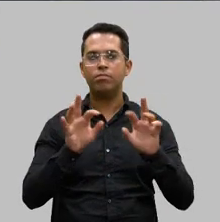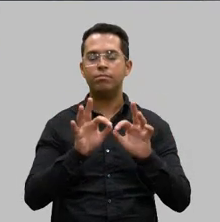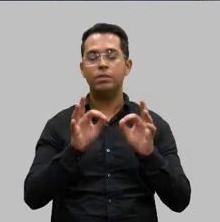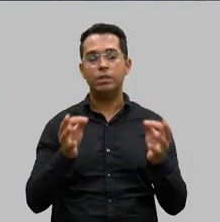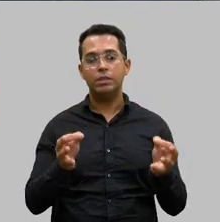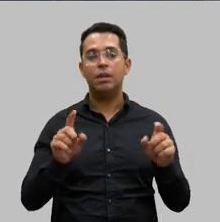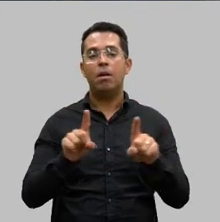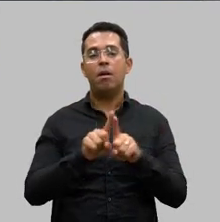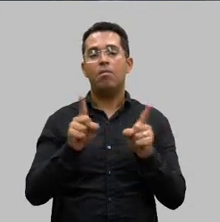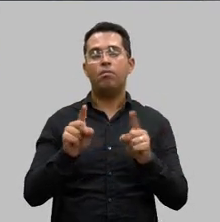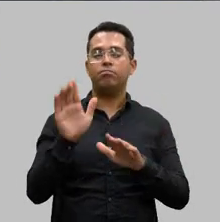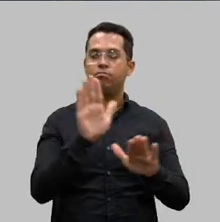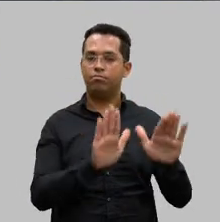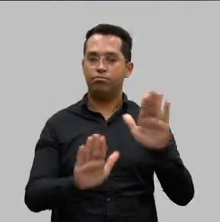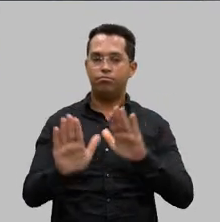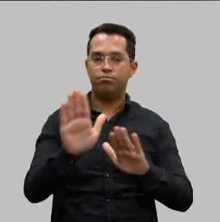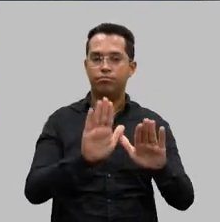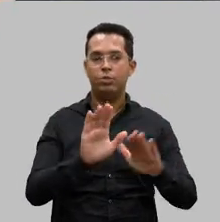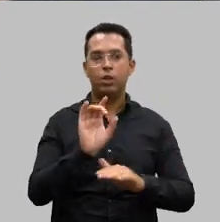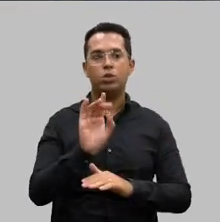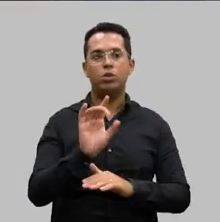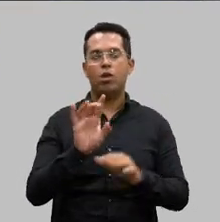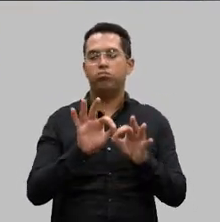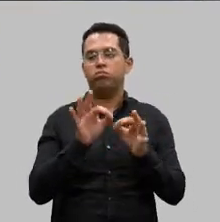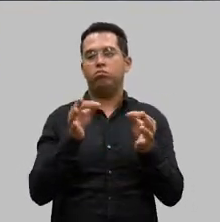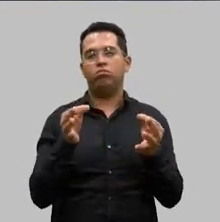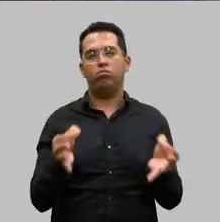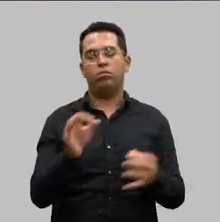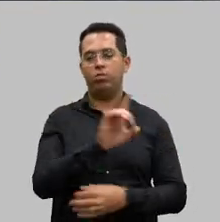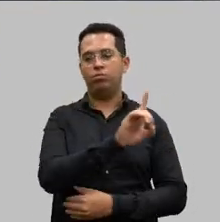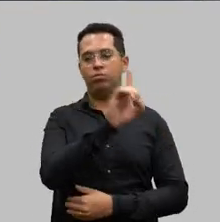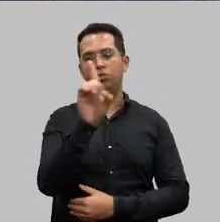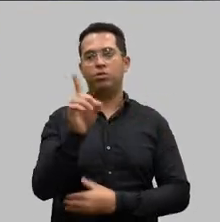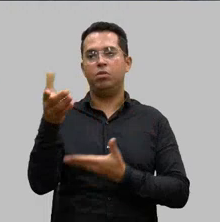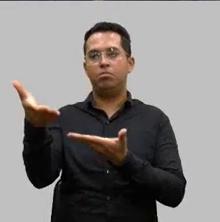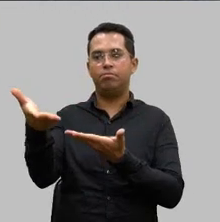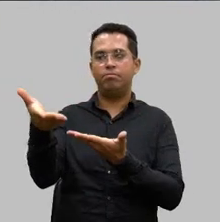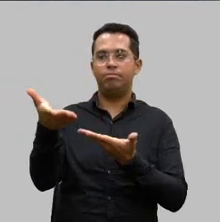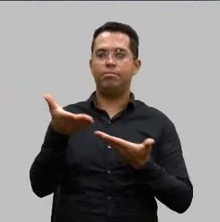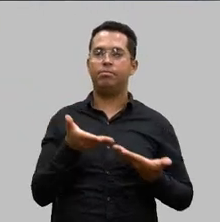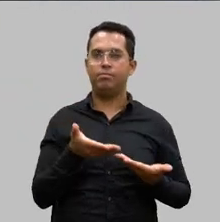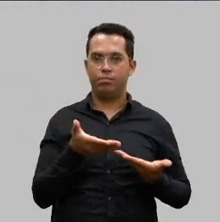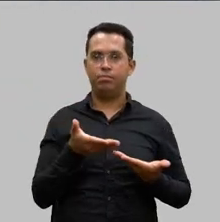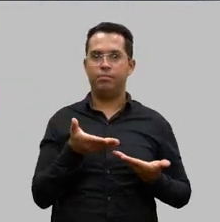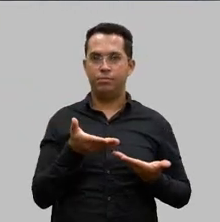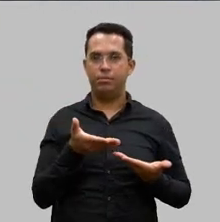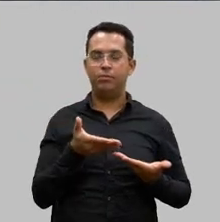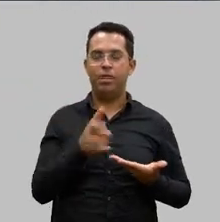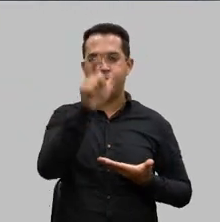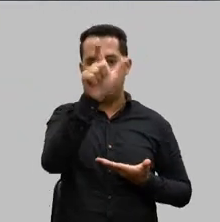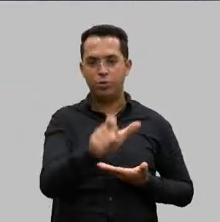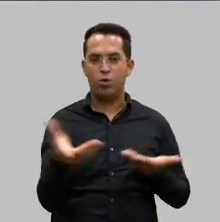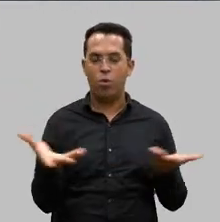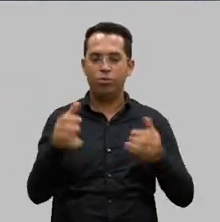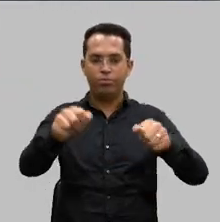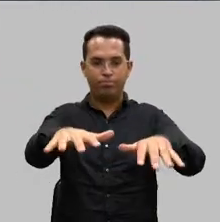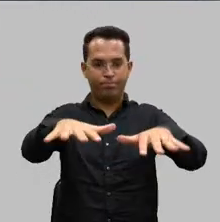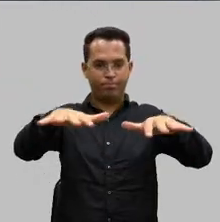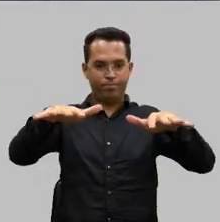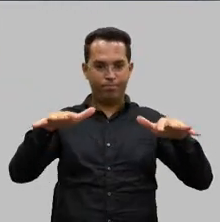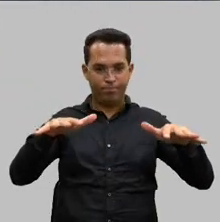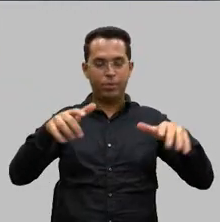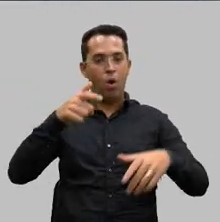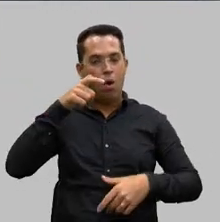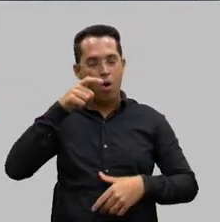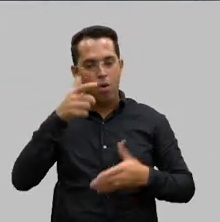delicado não é um dia simplesmente de nós recebermos como são muito bem-vindos os idosos que estão aqui as instituições para fazer